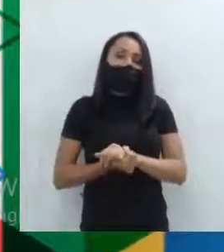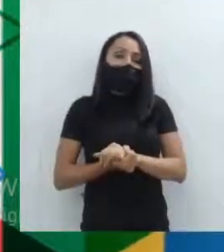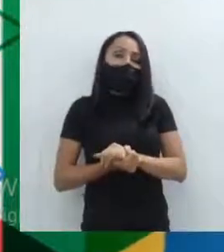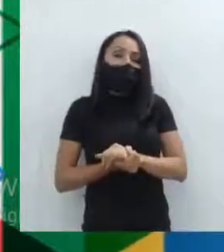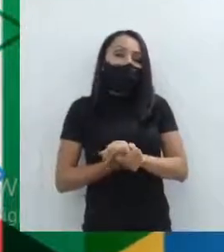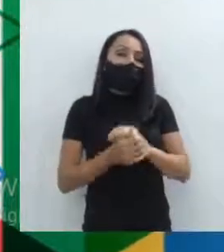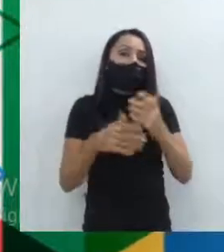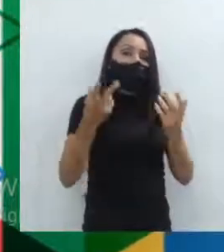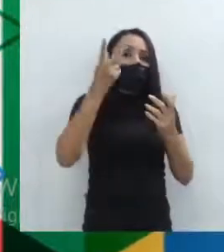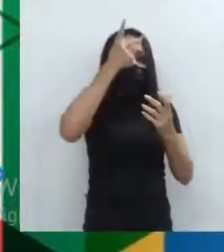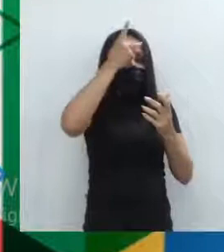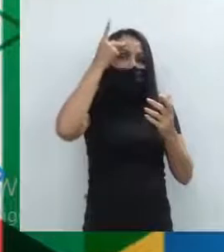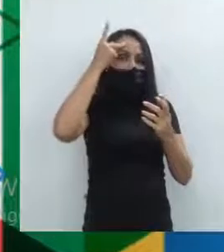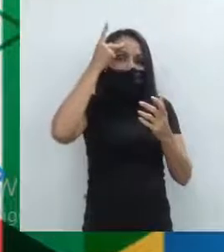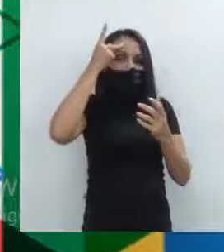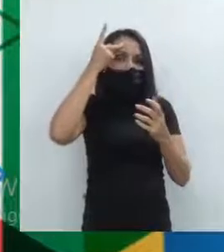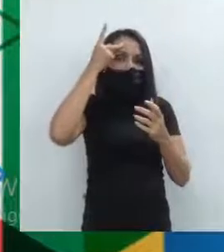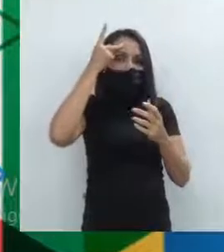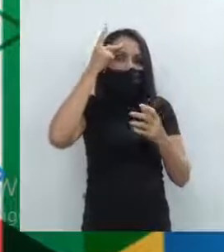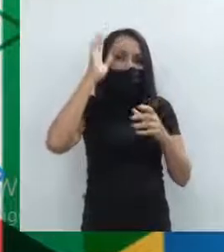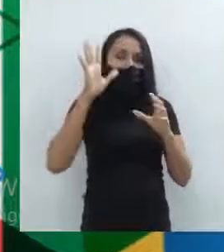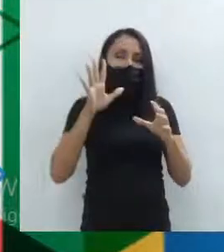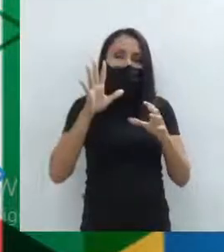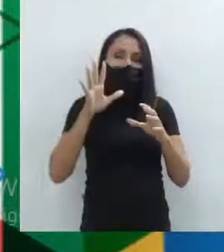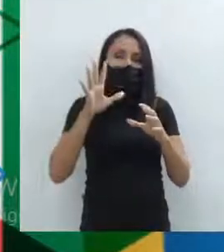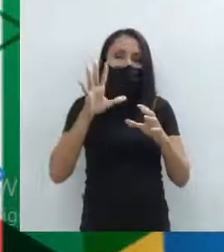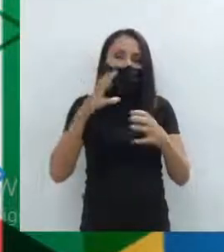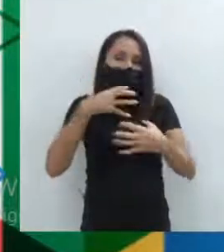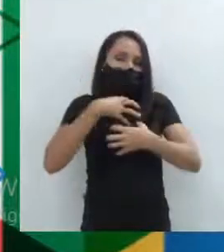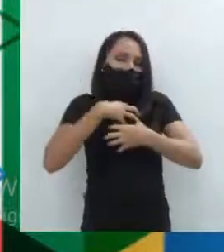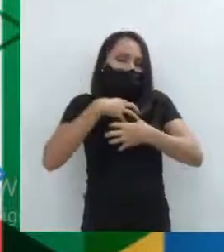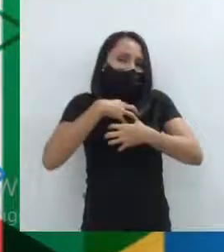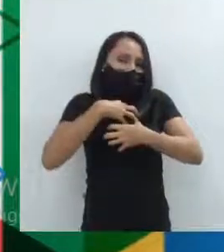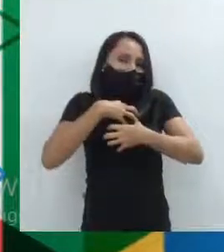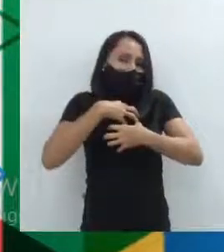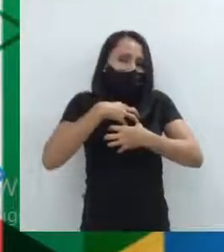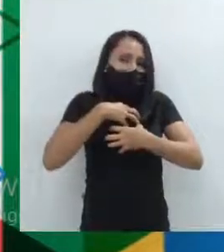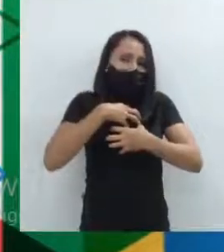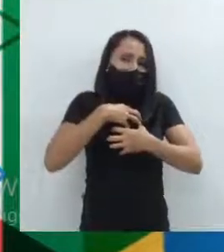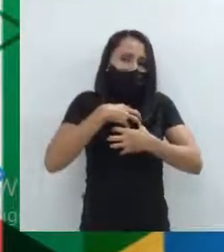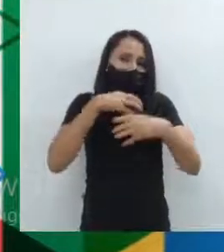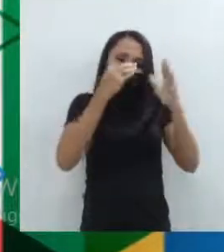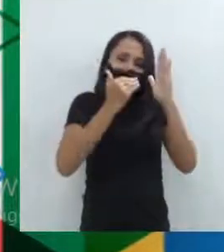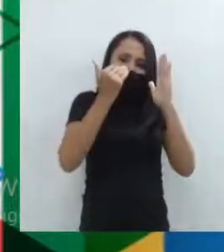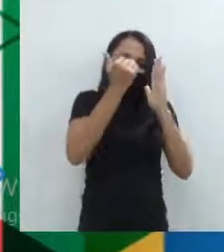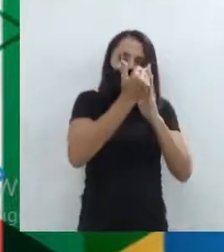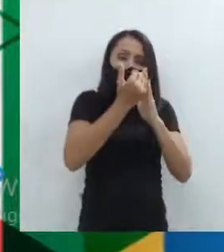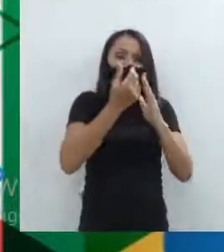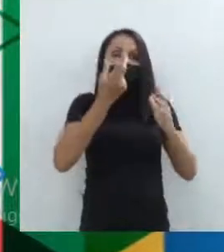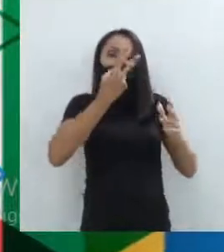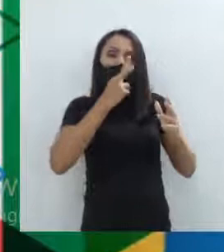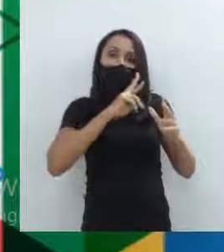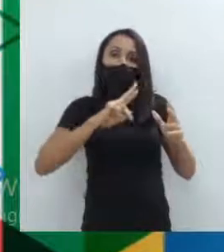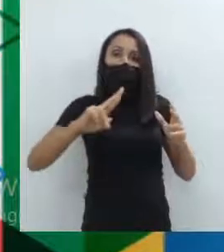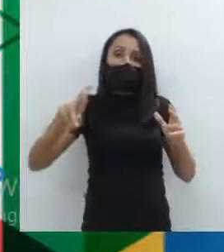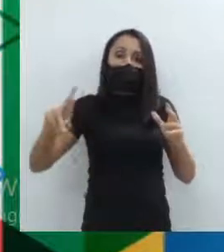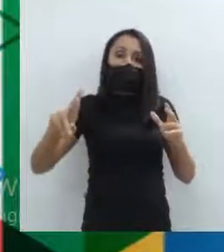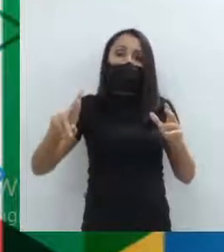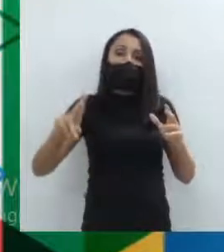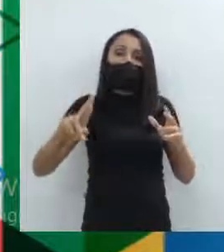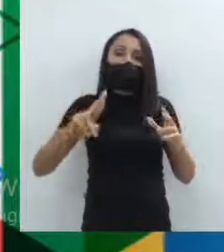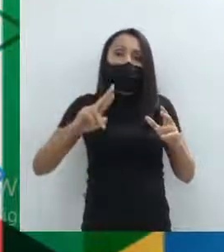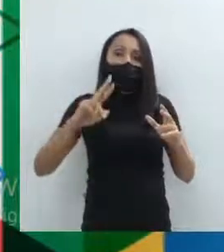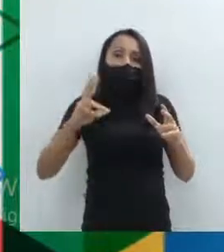com que as pessoas se apeguem um pouco mais, né? Porque a religião passa a ser também como um estilo de vida.